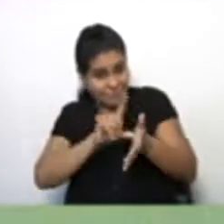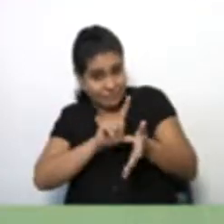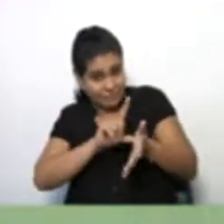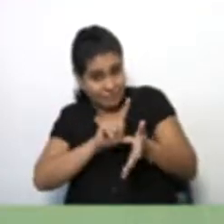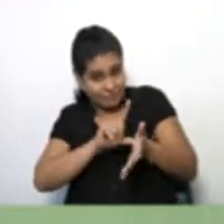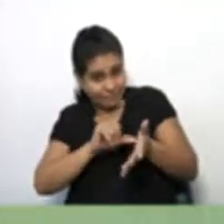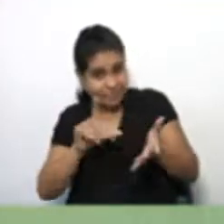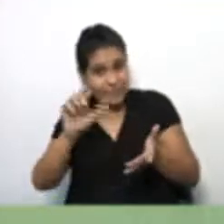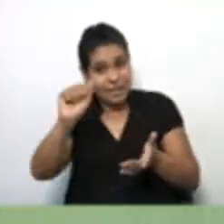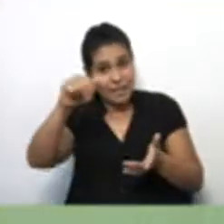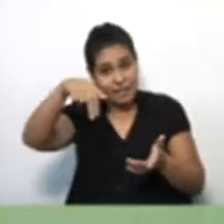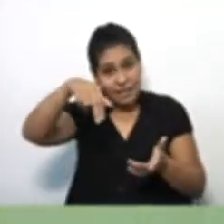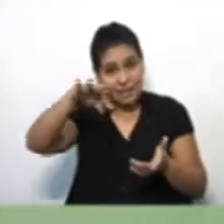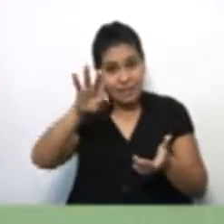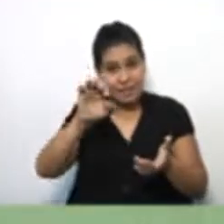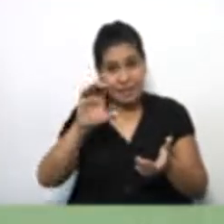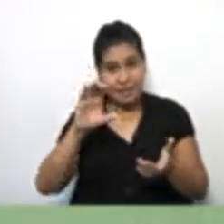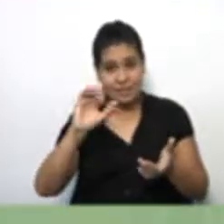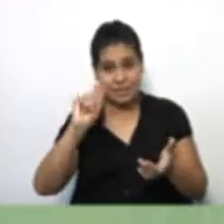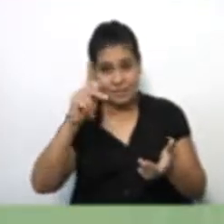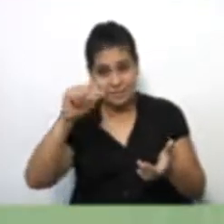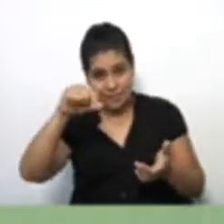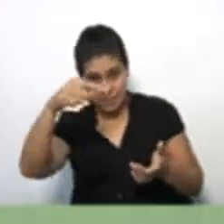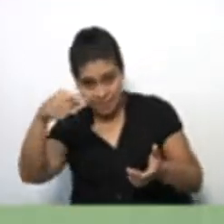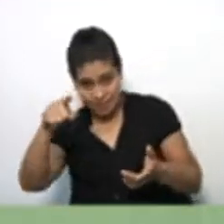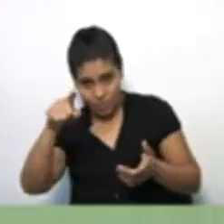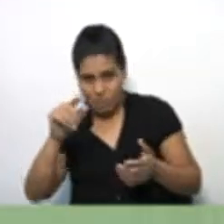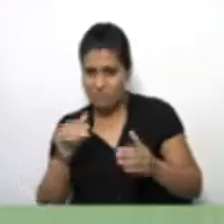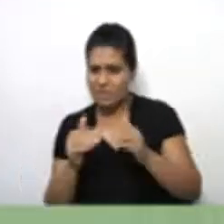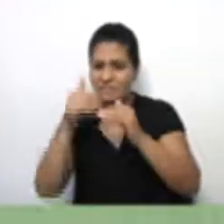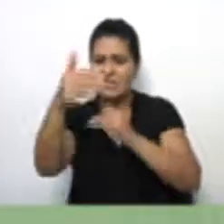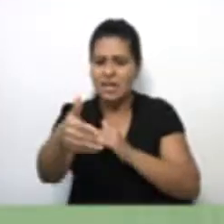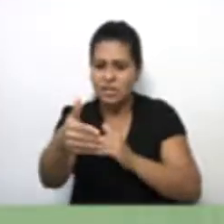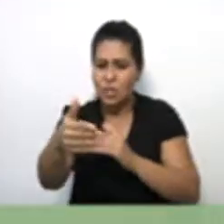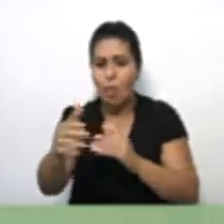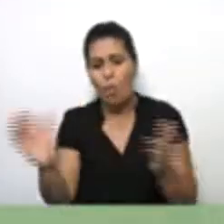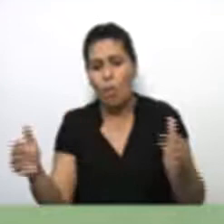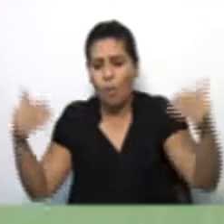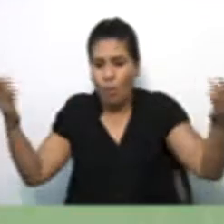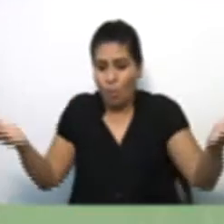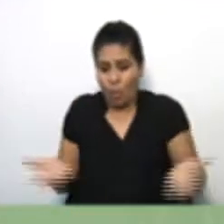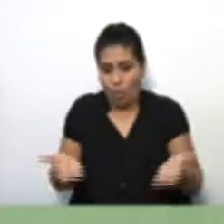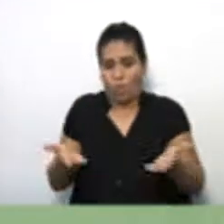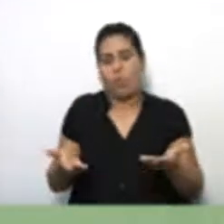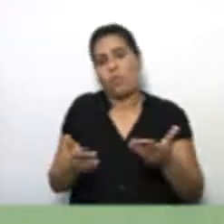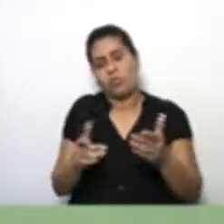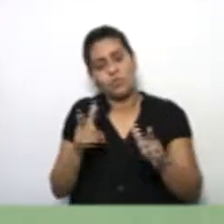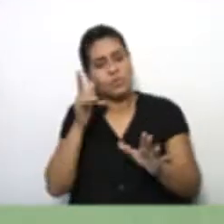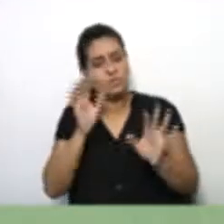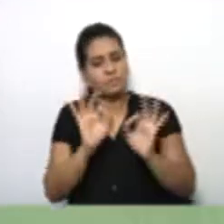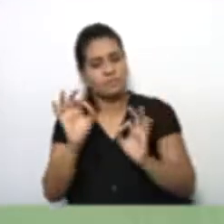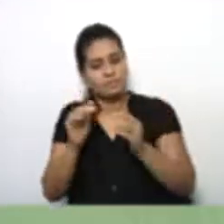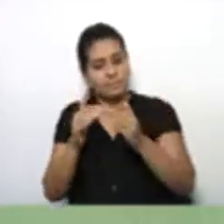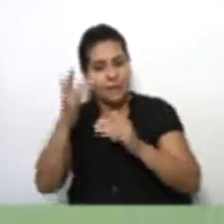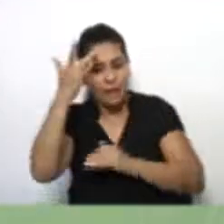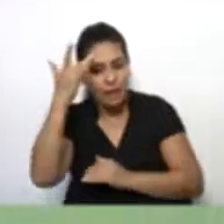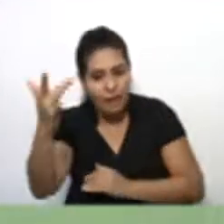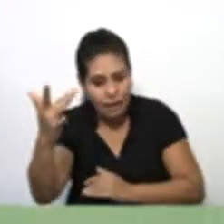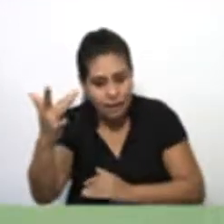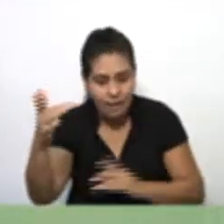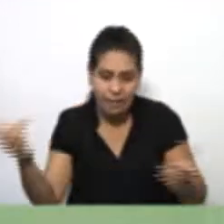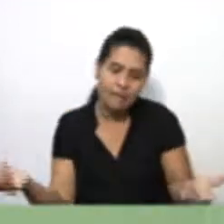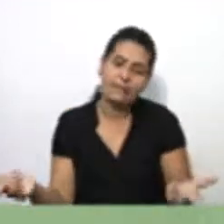algo antecipado, determinar algo, aliás, para frente? Não, você tem que planejar hoje, né? Para poder conseguir o quê? Você tem que